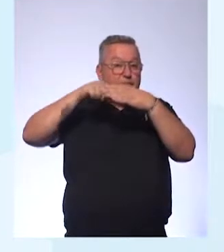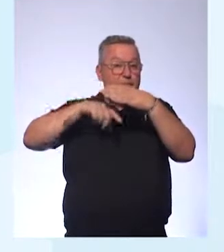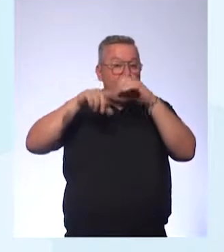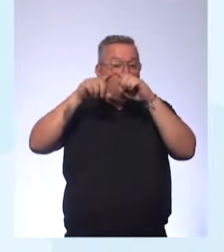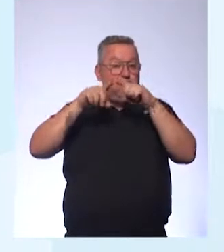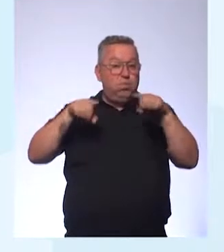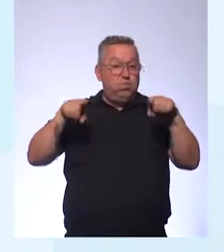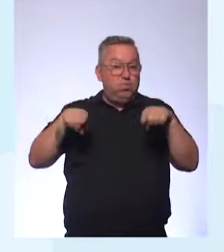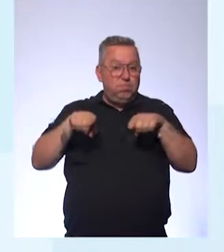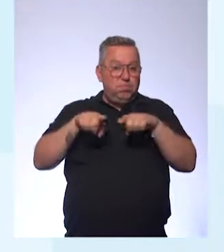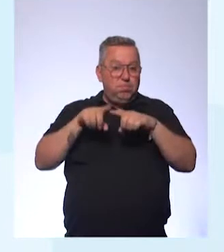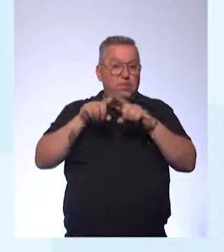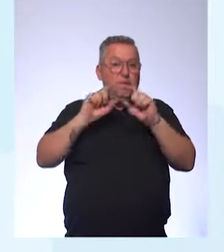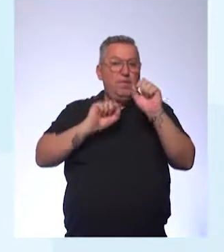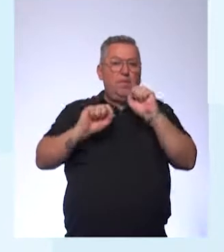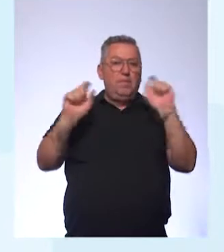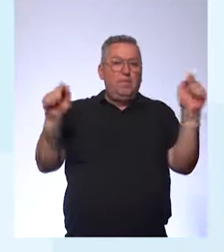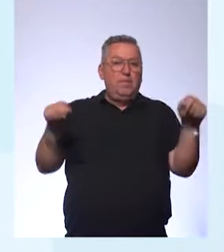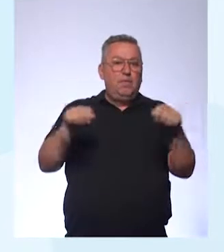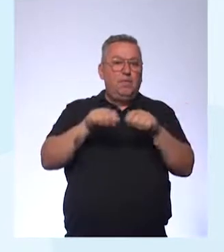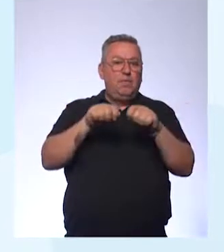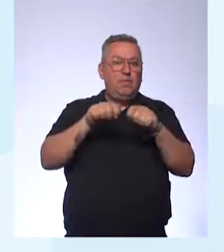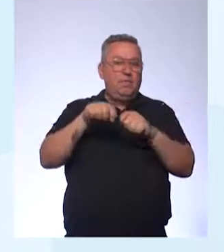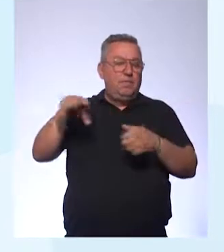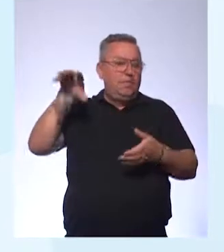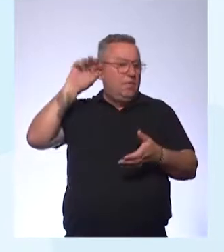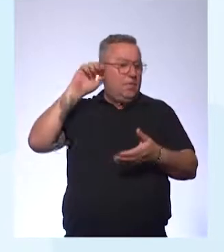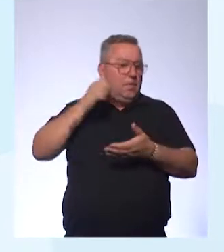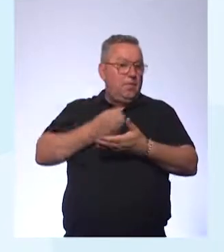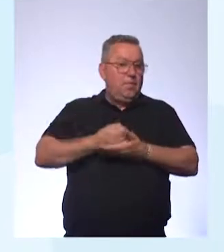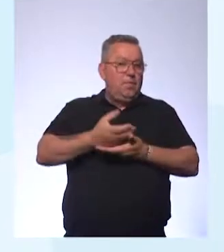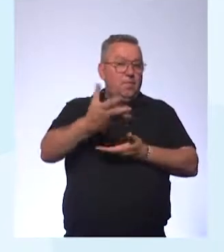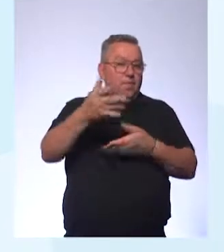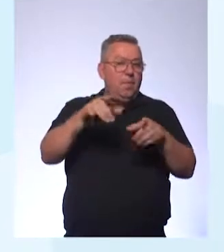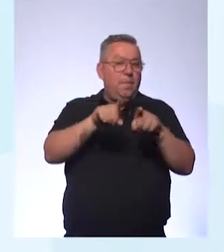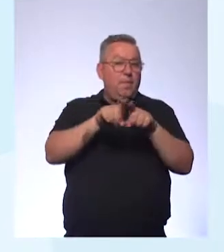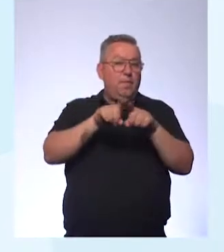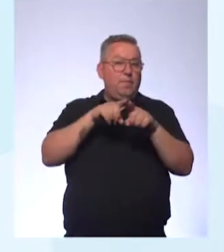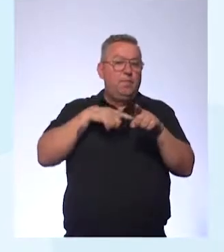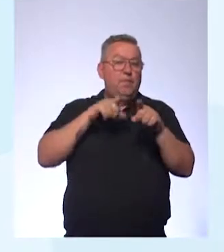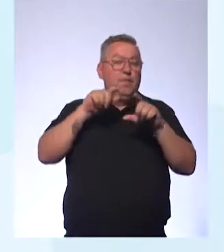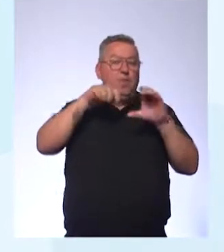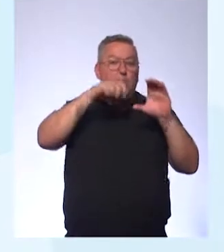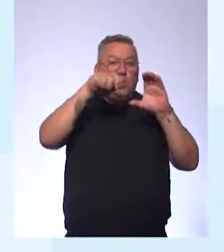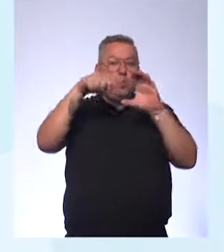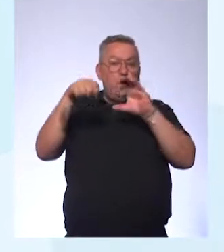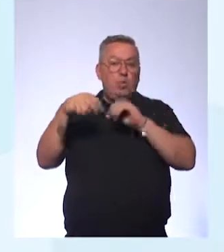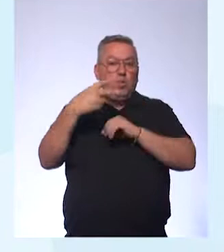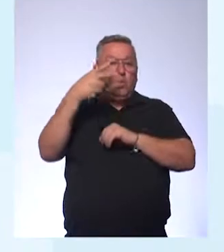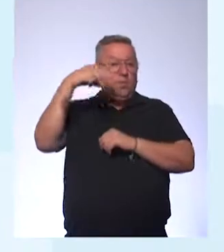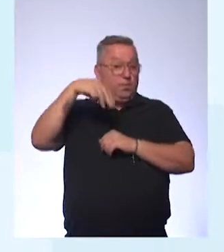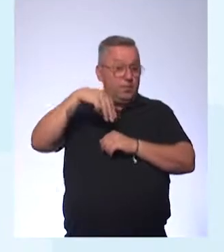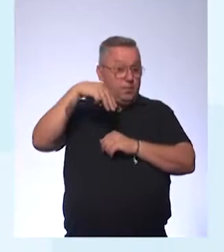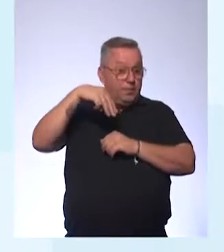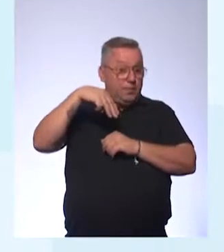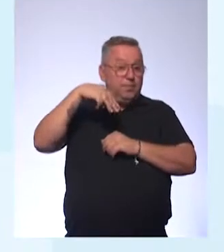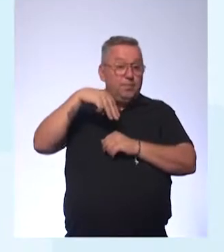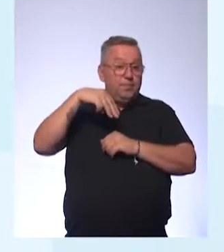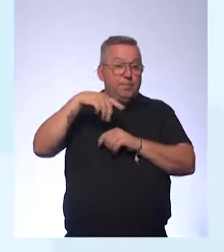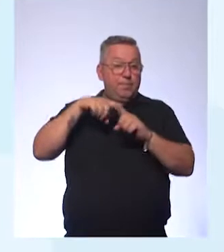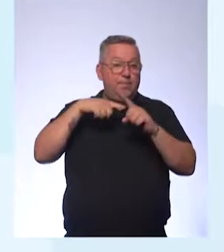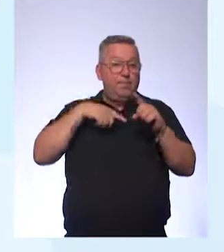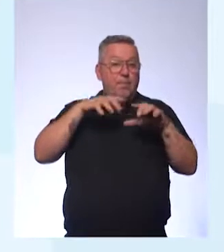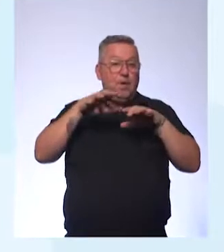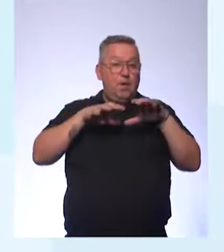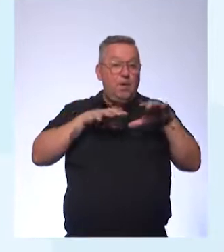aí, ou pode fazer o podcast que vocês gostam de fazer, gravar um vídeo de até 2 minutos com